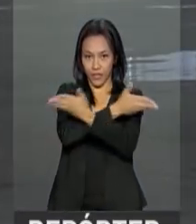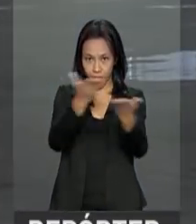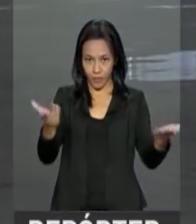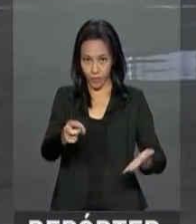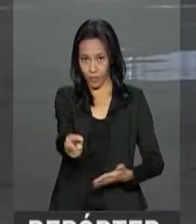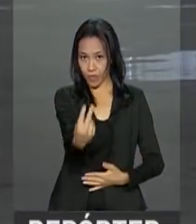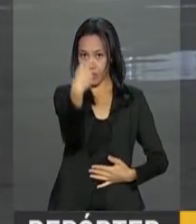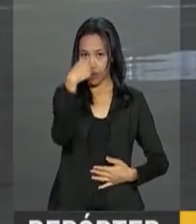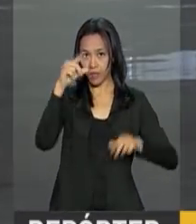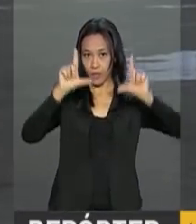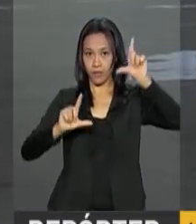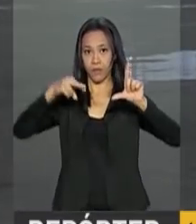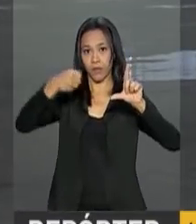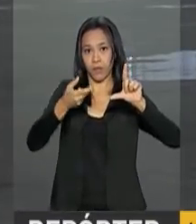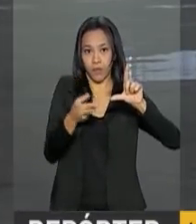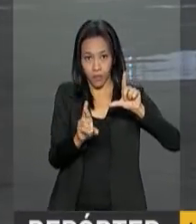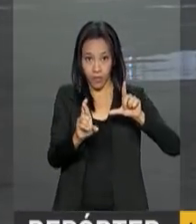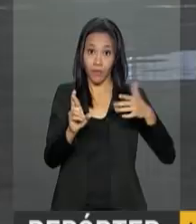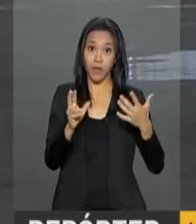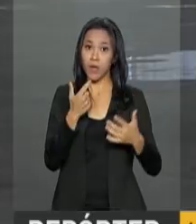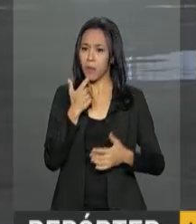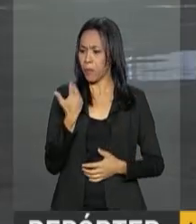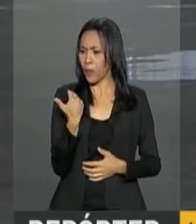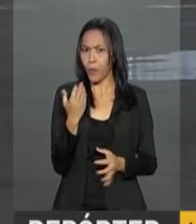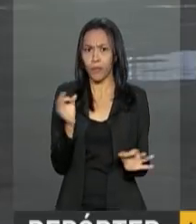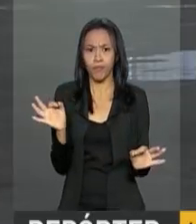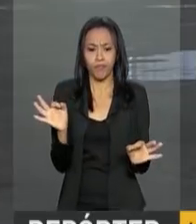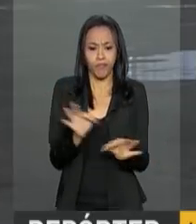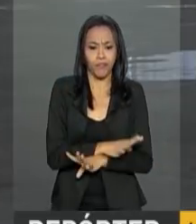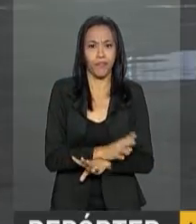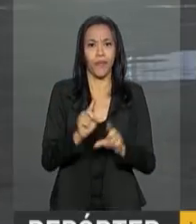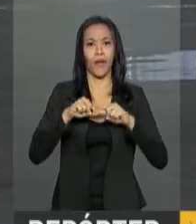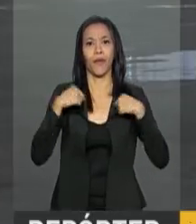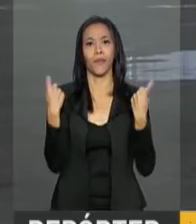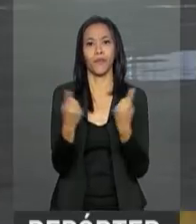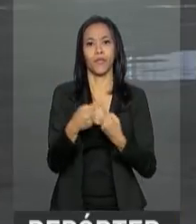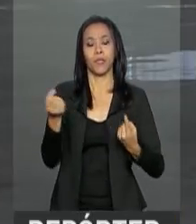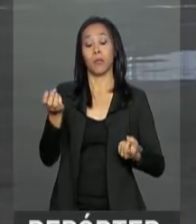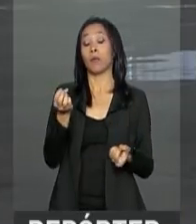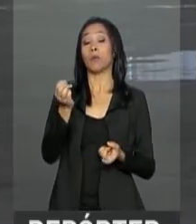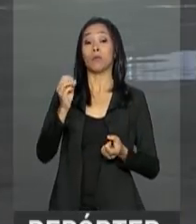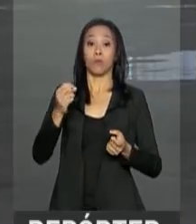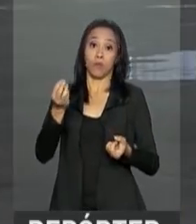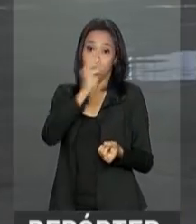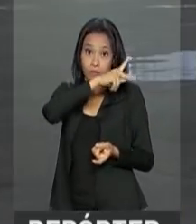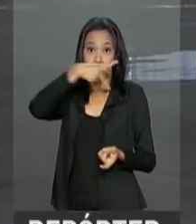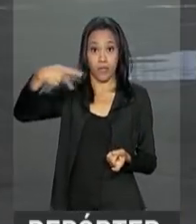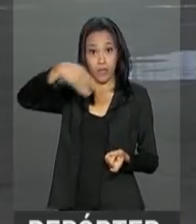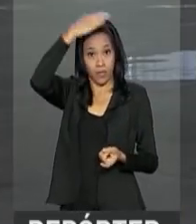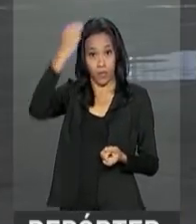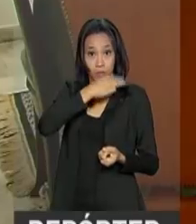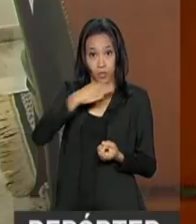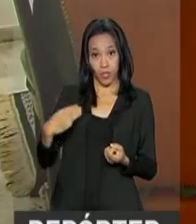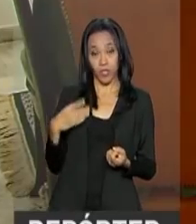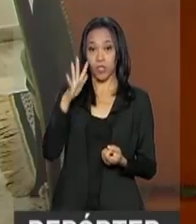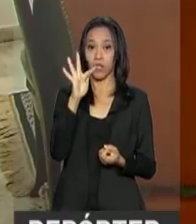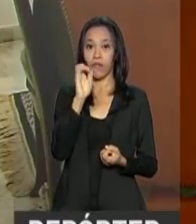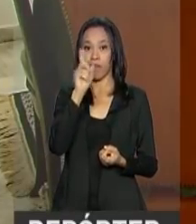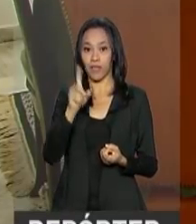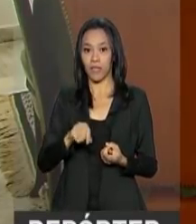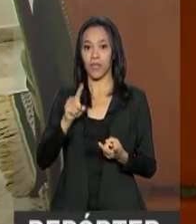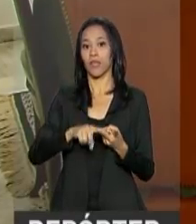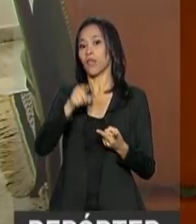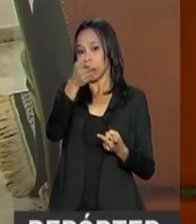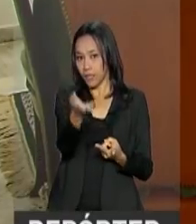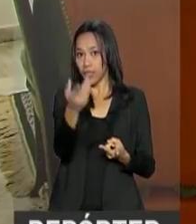nos acompanham aqui pela TV NBR. Terminou há pouco a reunião do presidente Michel Temer com os ministros da Fazenda, Eduardo Guardia, dos Transportes,